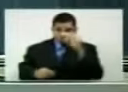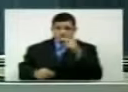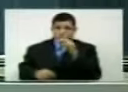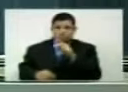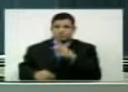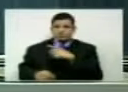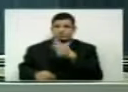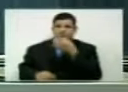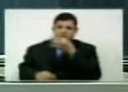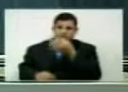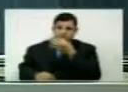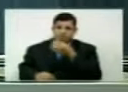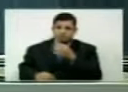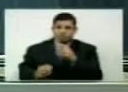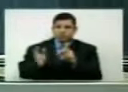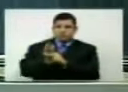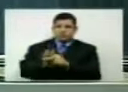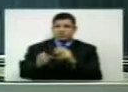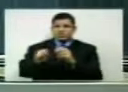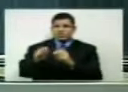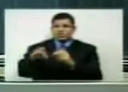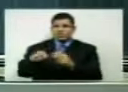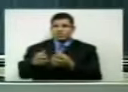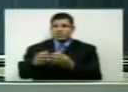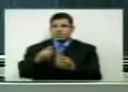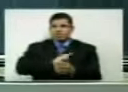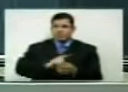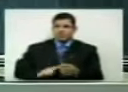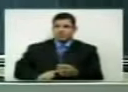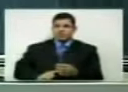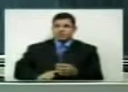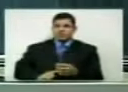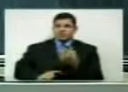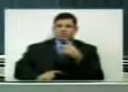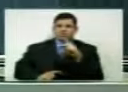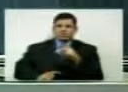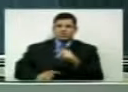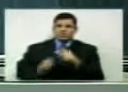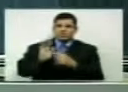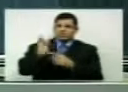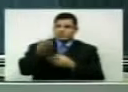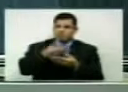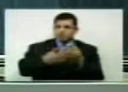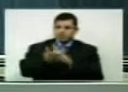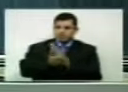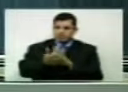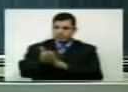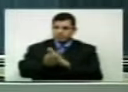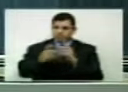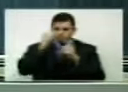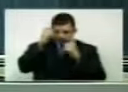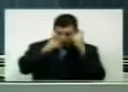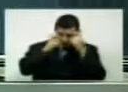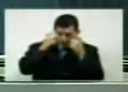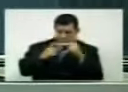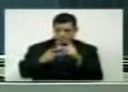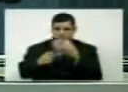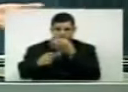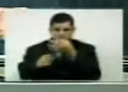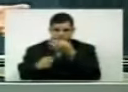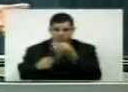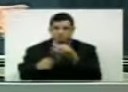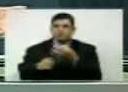isso, criticar essa portaria da Suzan, que o governador não vai se preocupar com essas